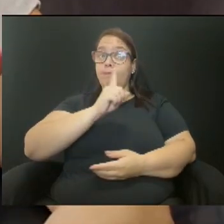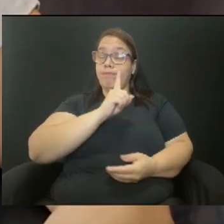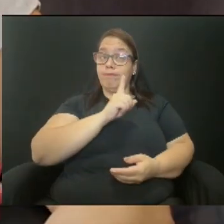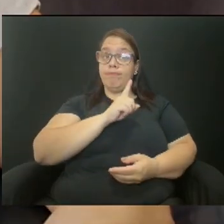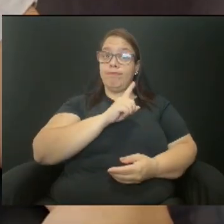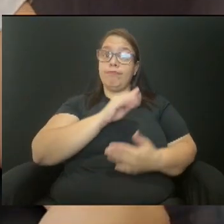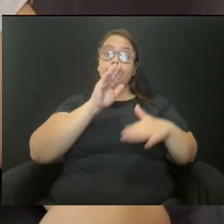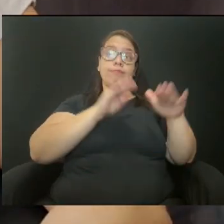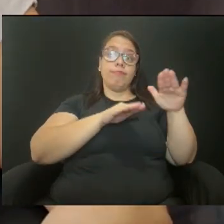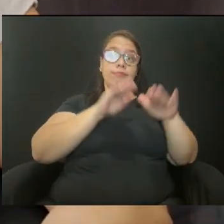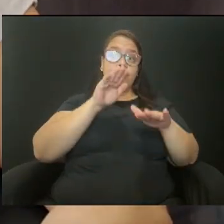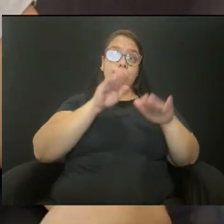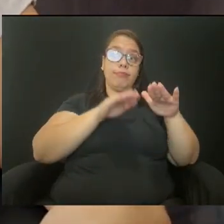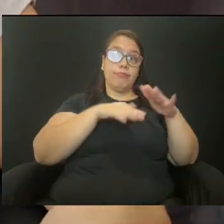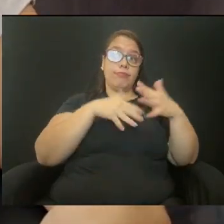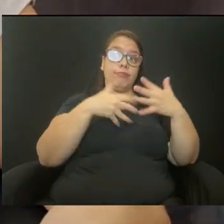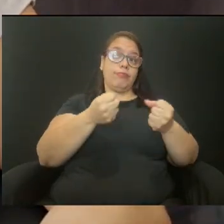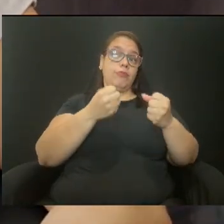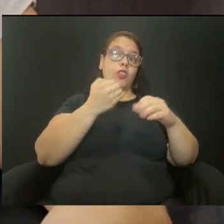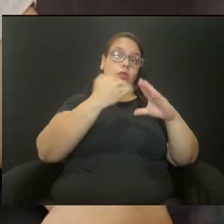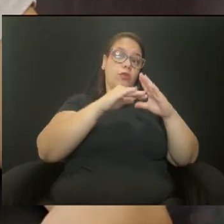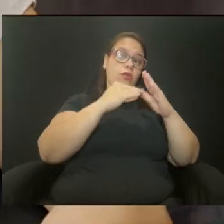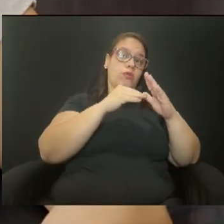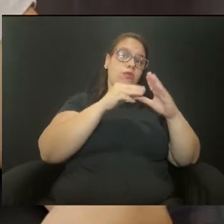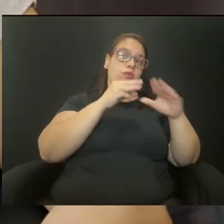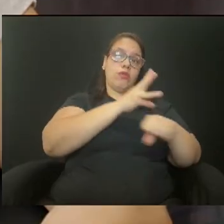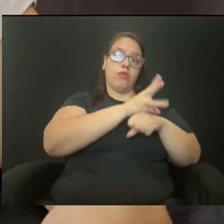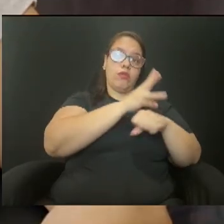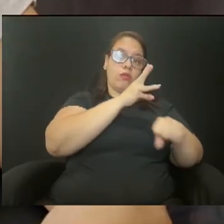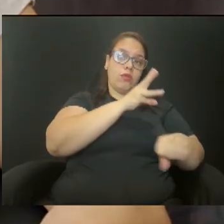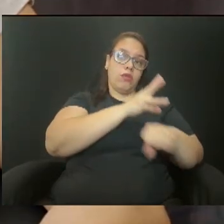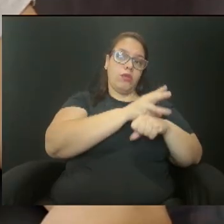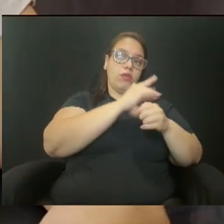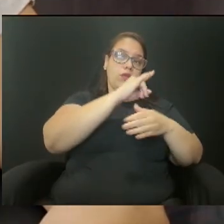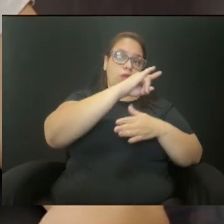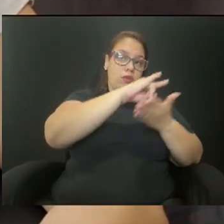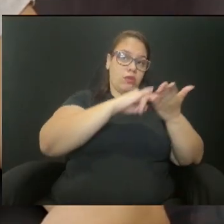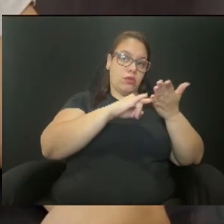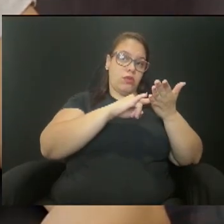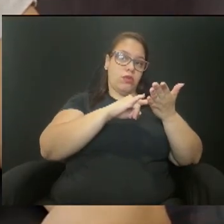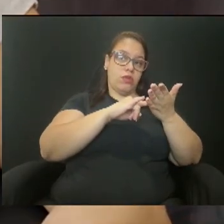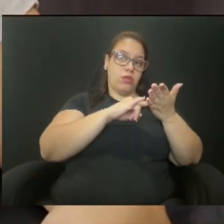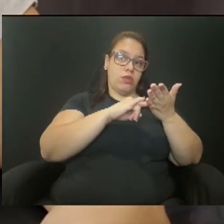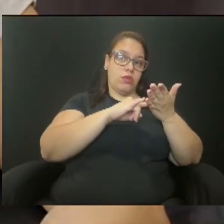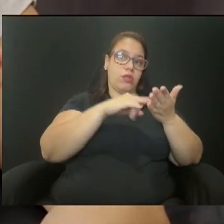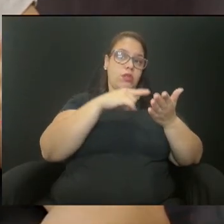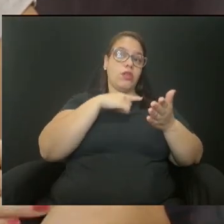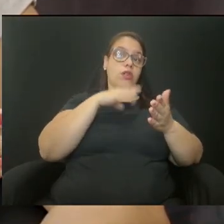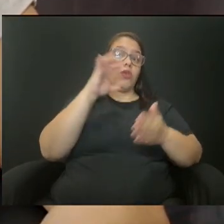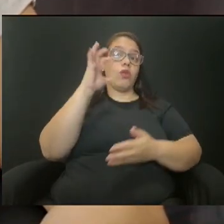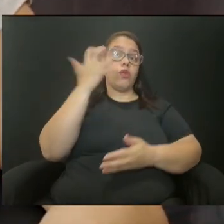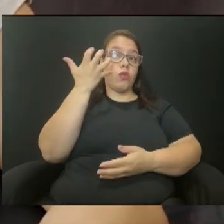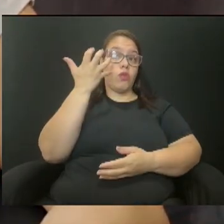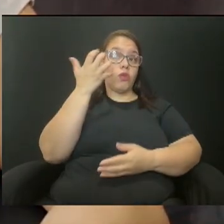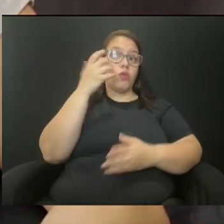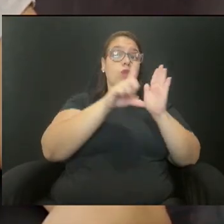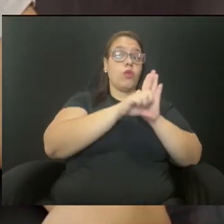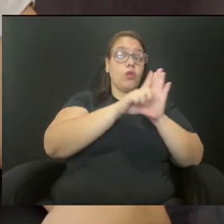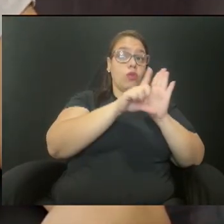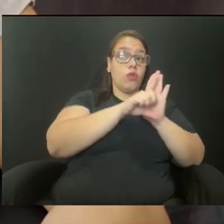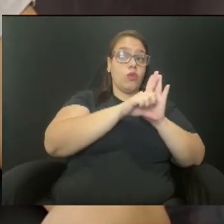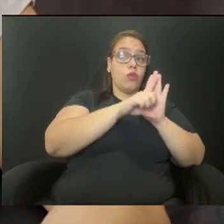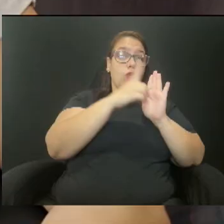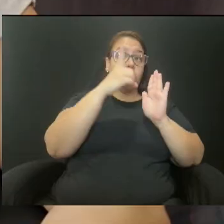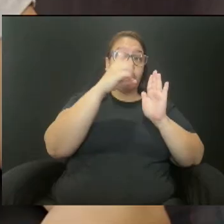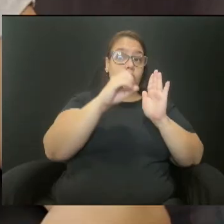recebe até por e-mail, por WhatsApp, os seus documentos ali de rescisão. O que tem que acontecer, e isso está na lei, que você vai ter 10 dias após